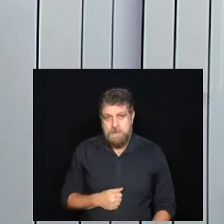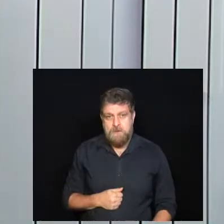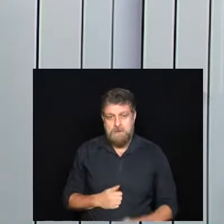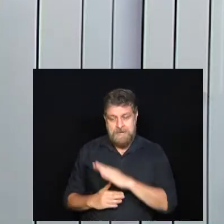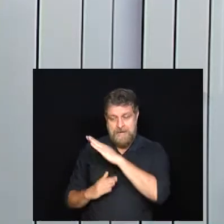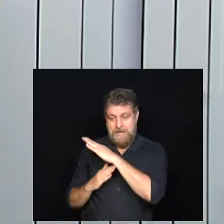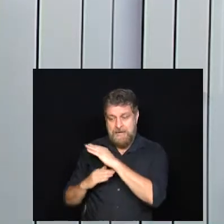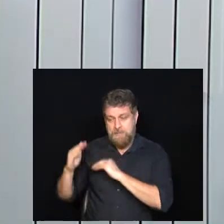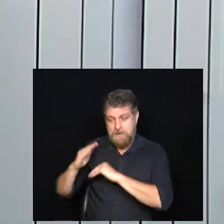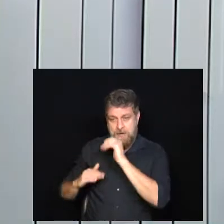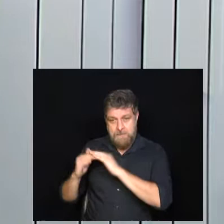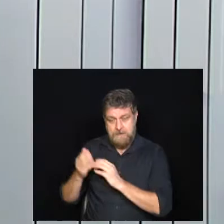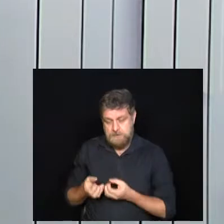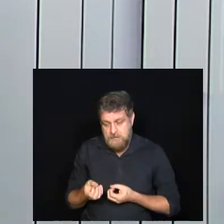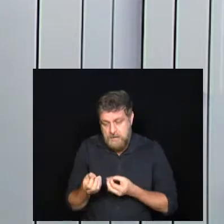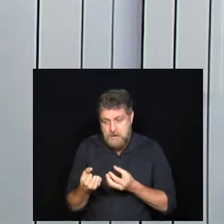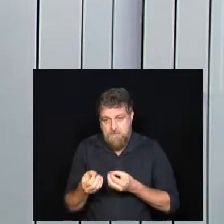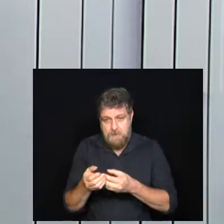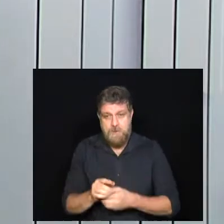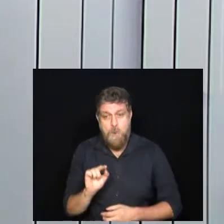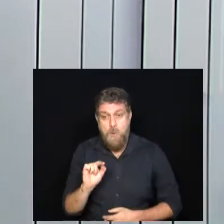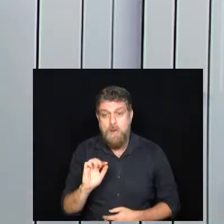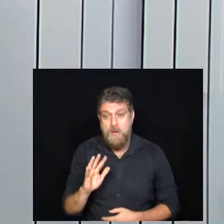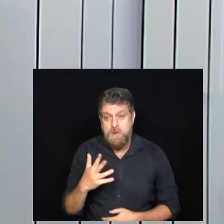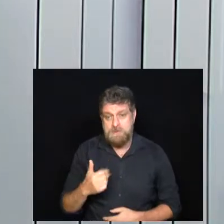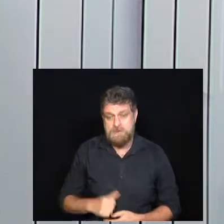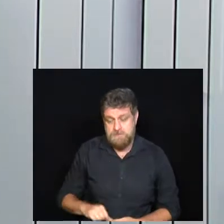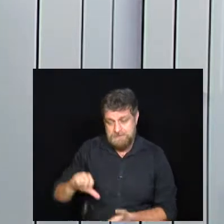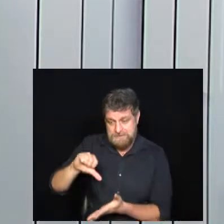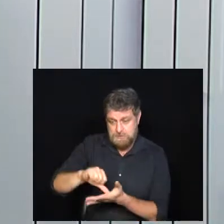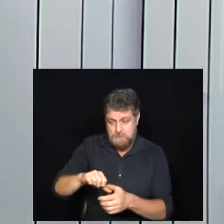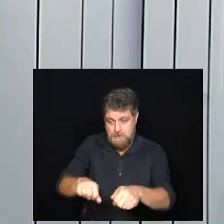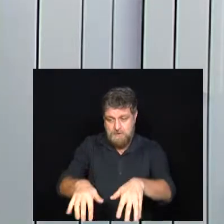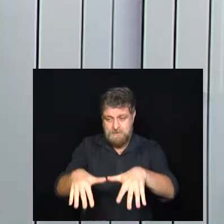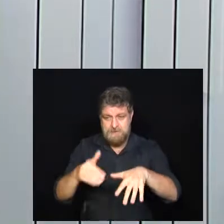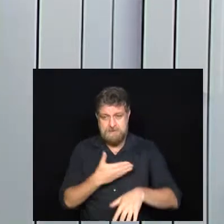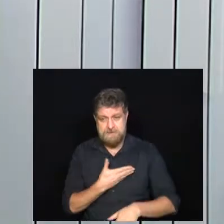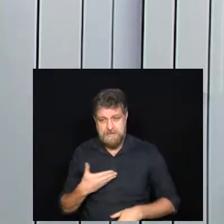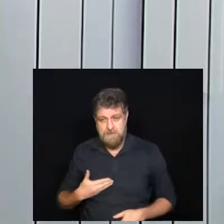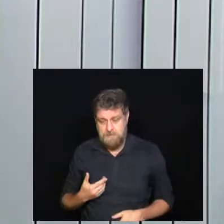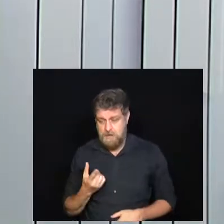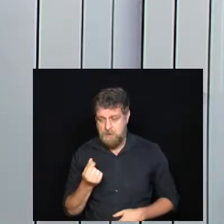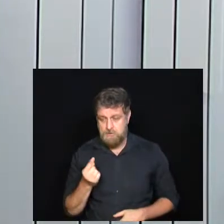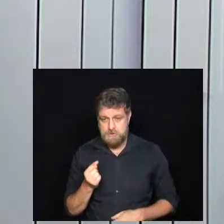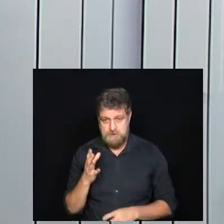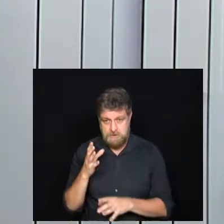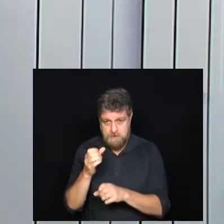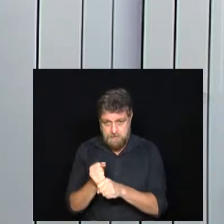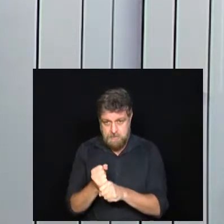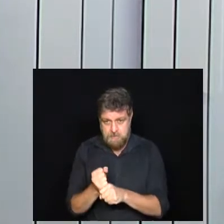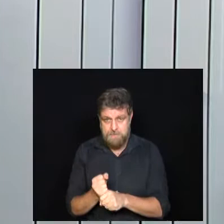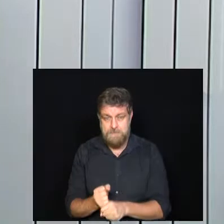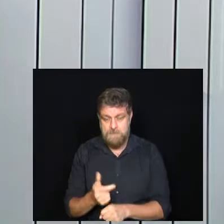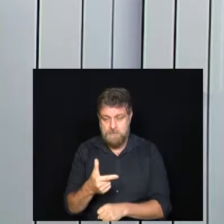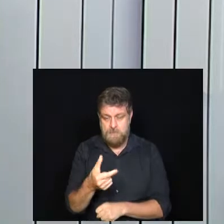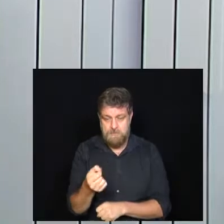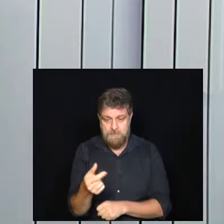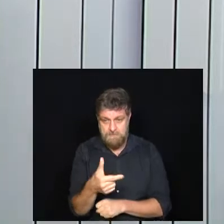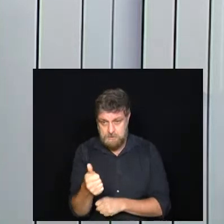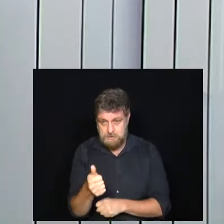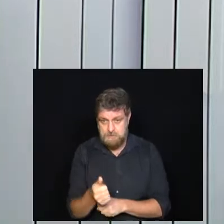porque a Câmara Municipal de Campinas sediou a audiência pública do Orçamento Estadual para